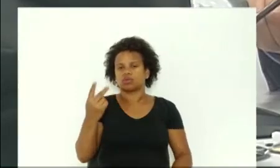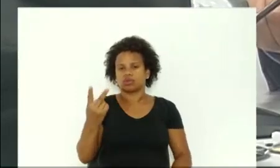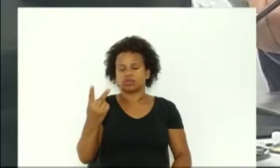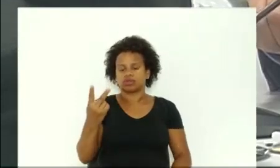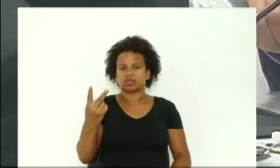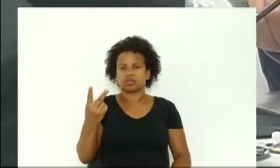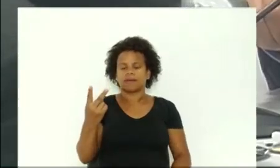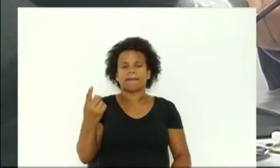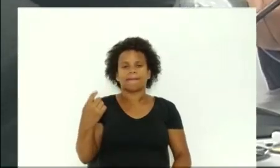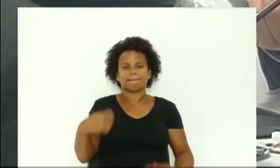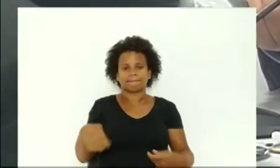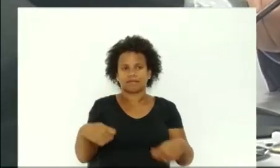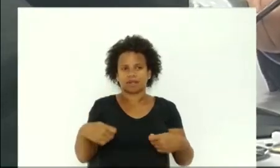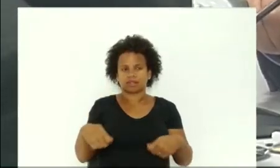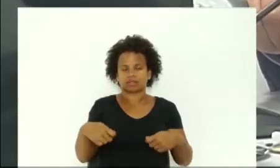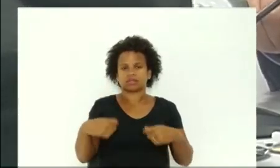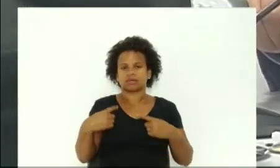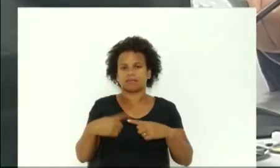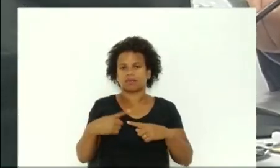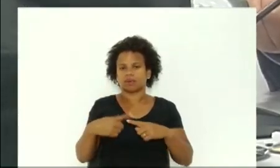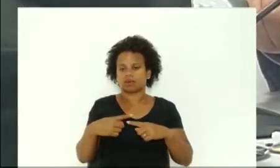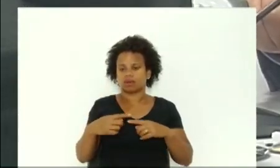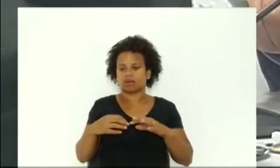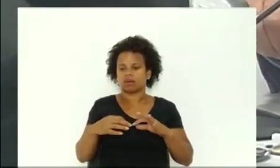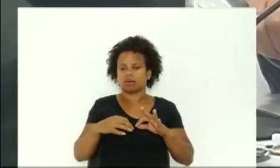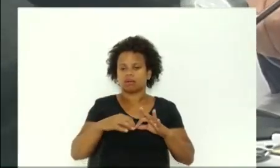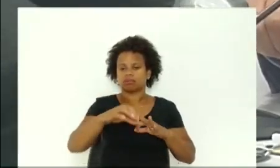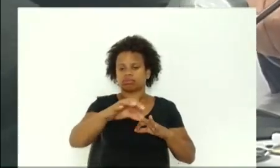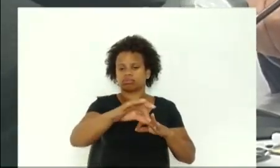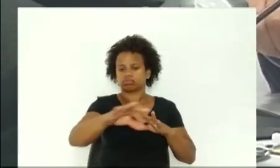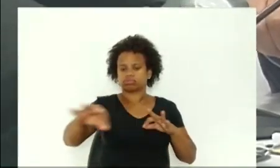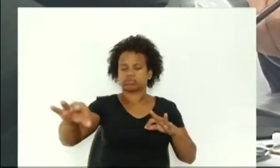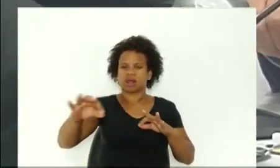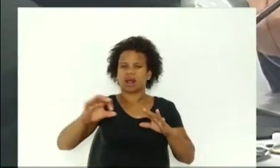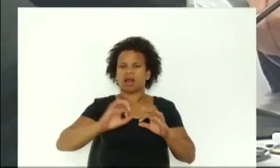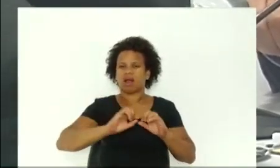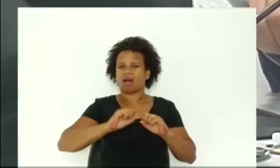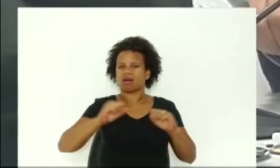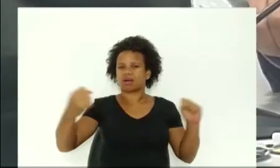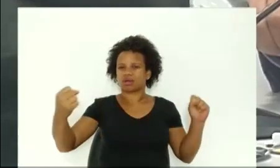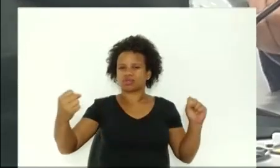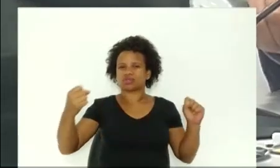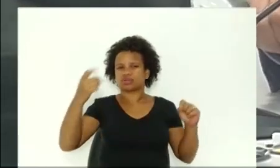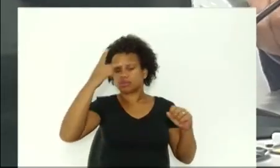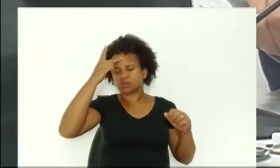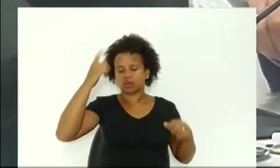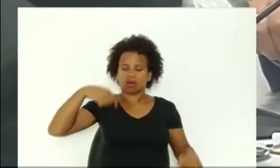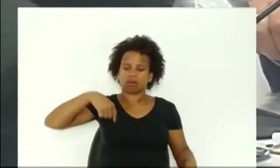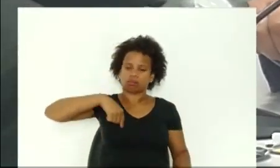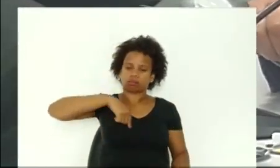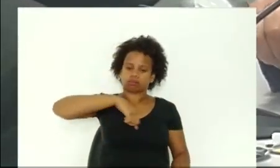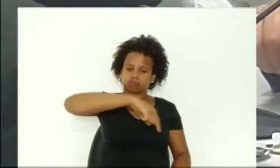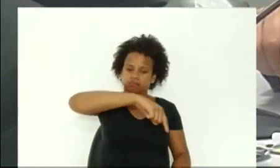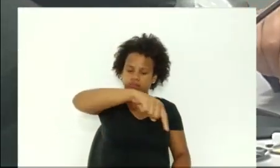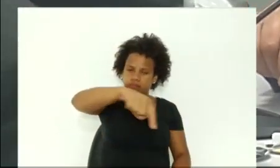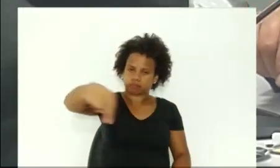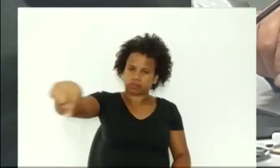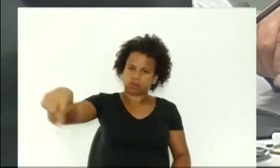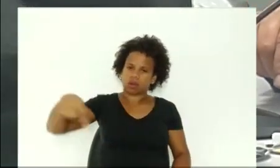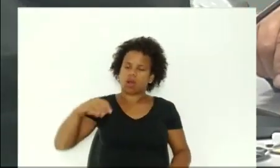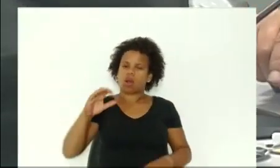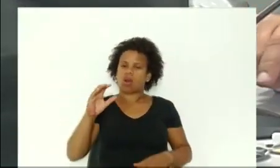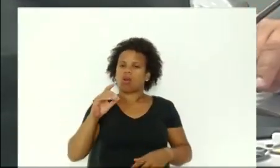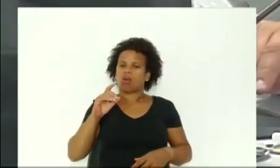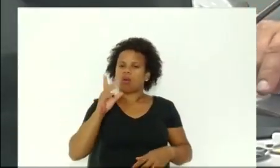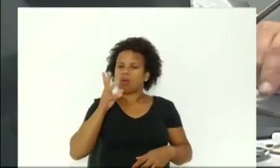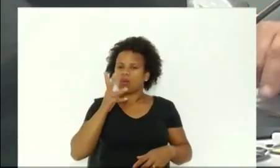necessário, que o quarteirão é muito extenso, e as pessoas, para acessarem, elas têm que dar uma volta muito grande, porque essa área é uma área muito